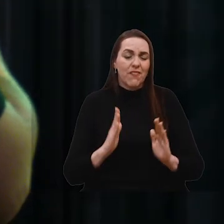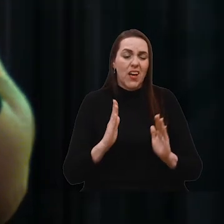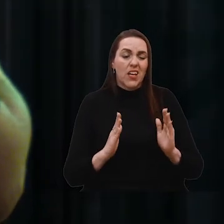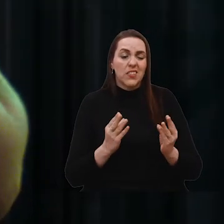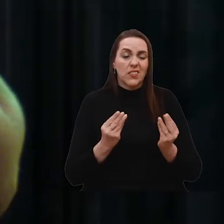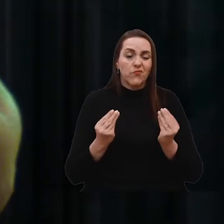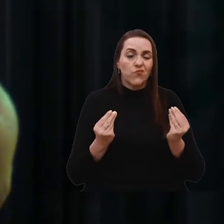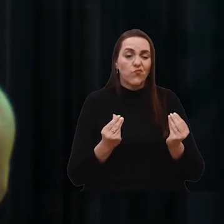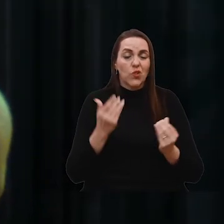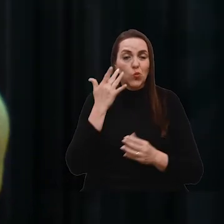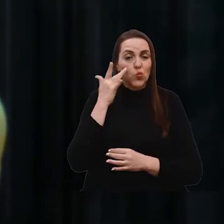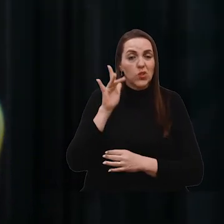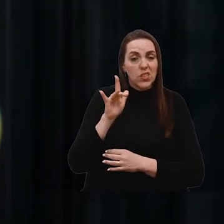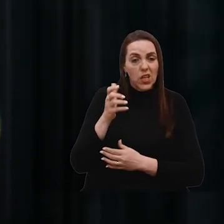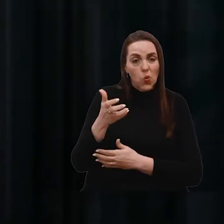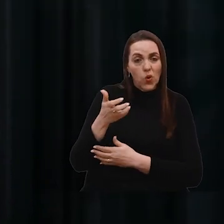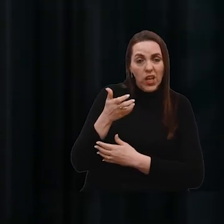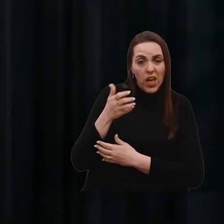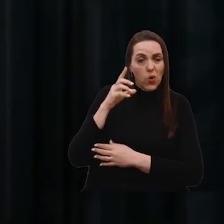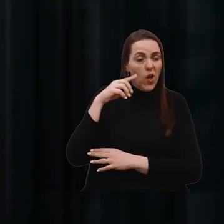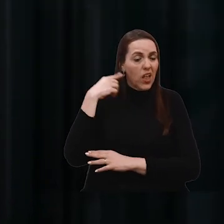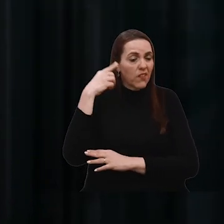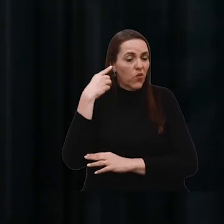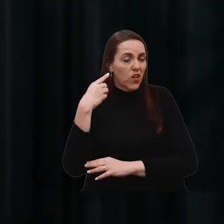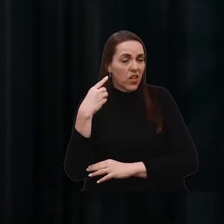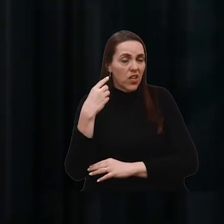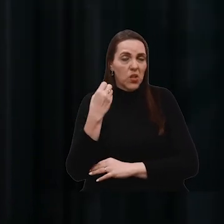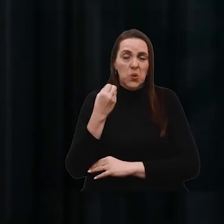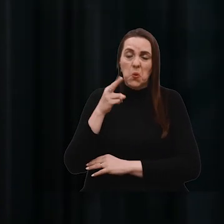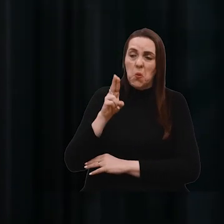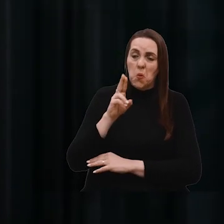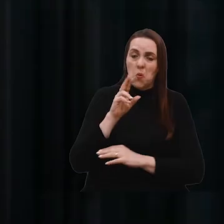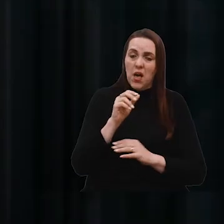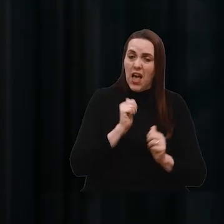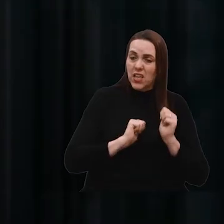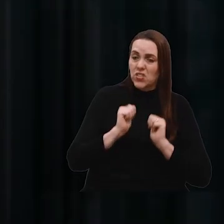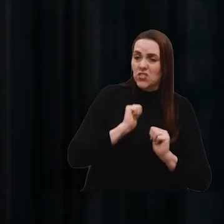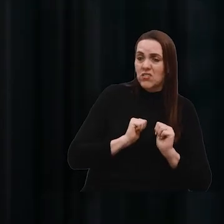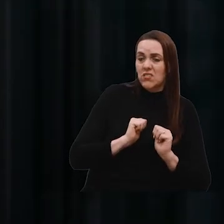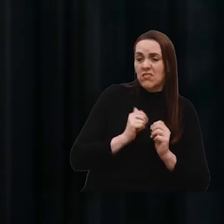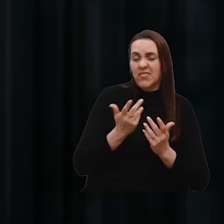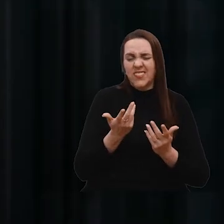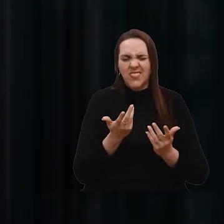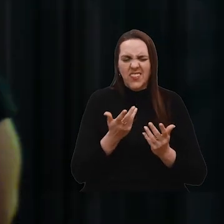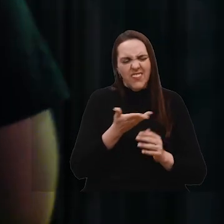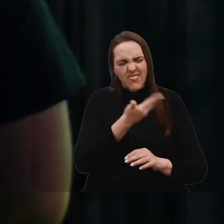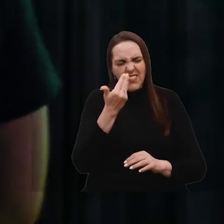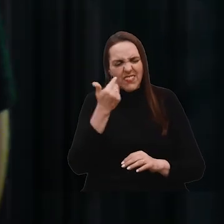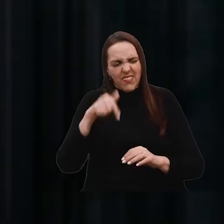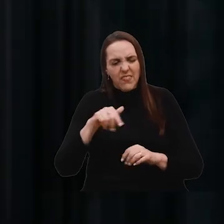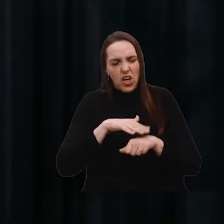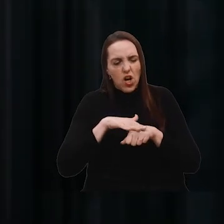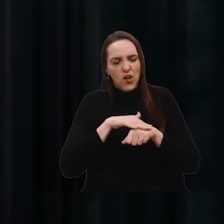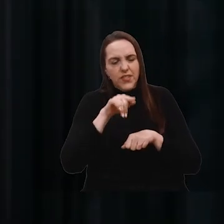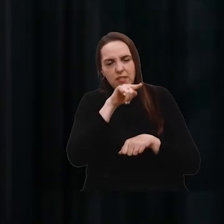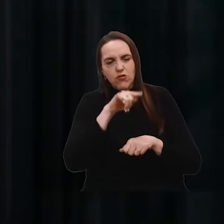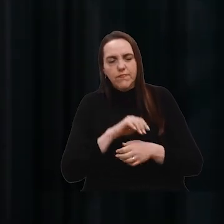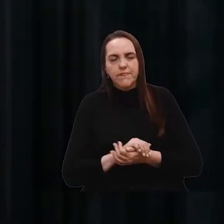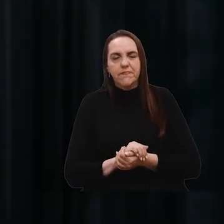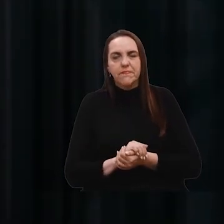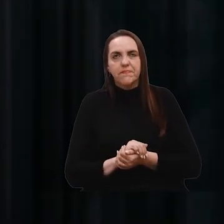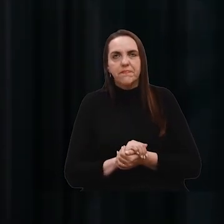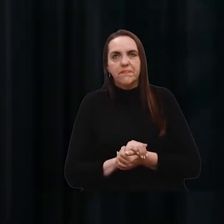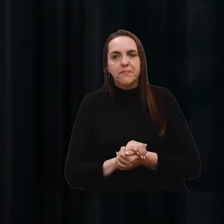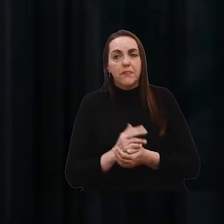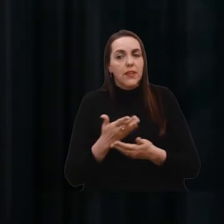ajudou lá quando eu estava numa fase em que eu não sabia se eu queria ser advogado, se eu queria ser artista. E ele disse, cara, vem